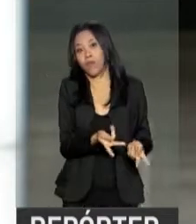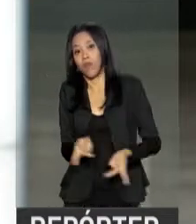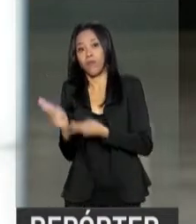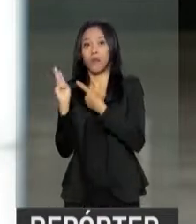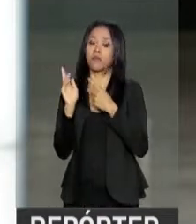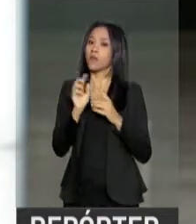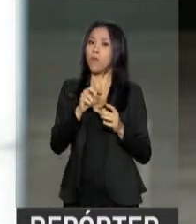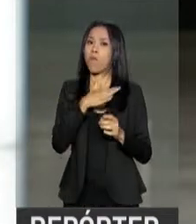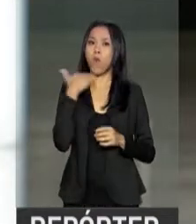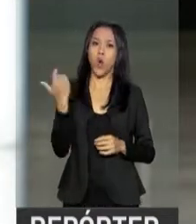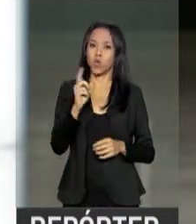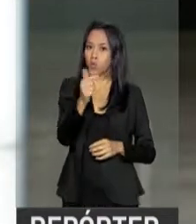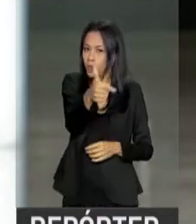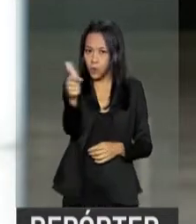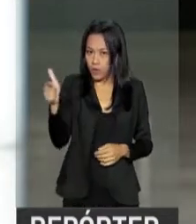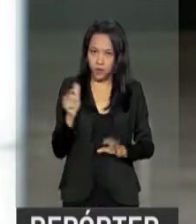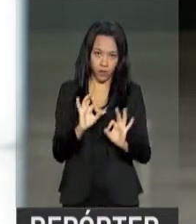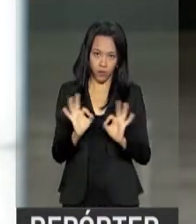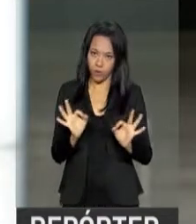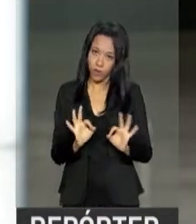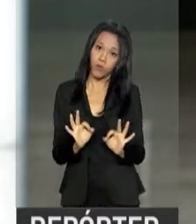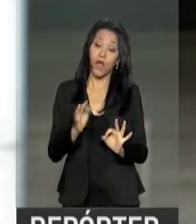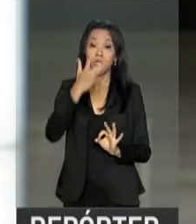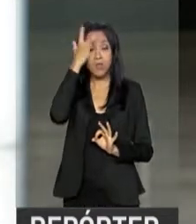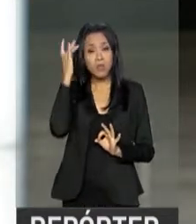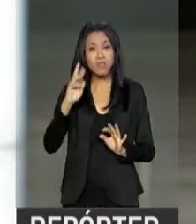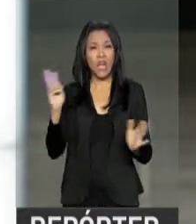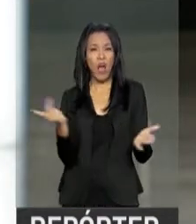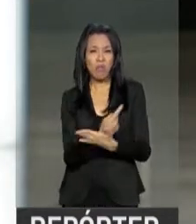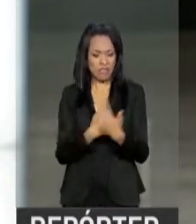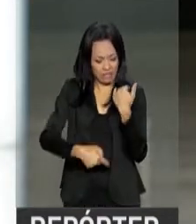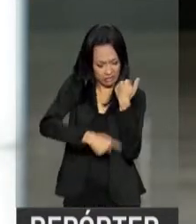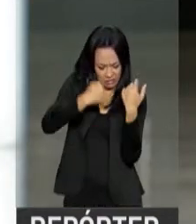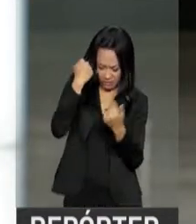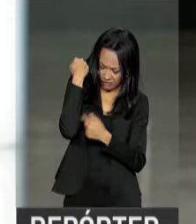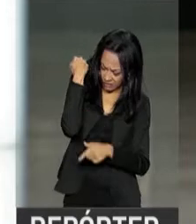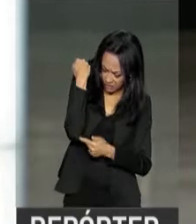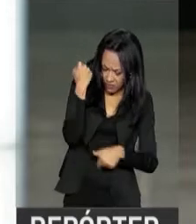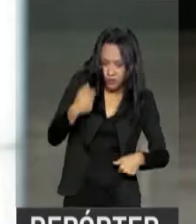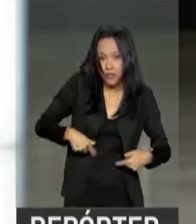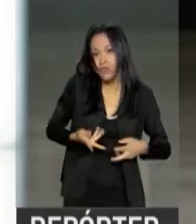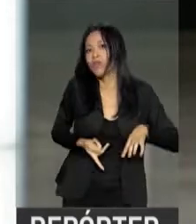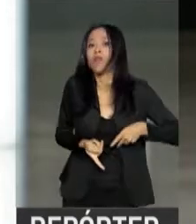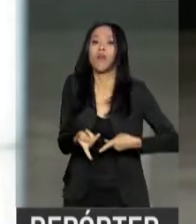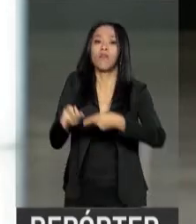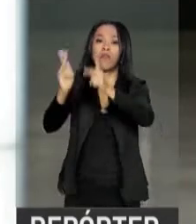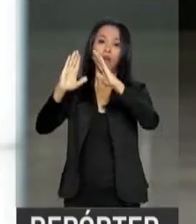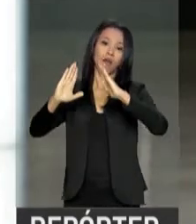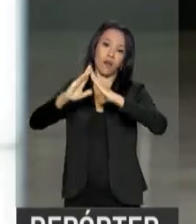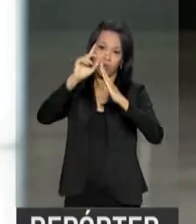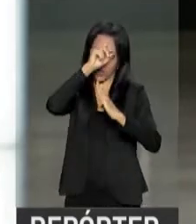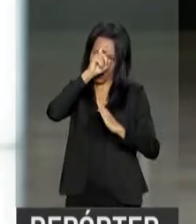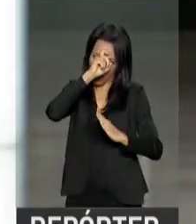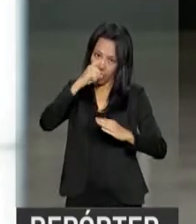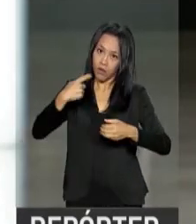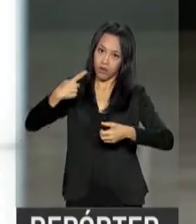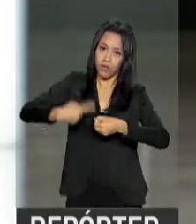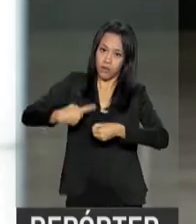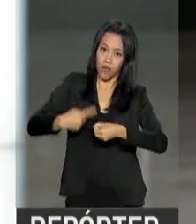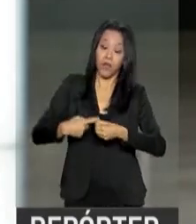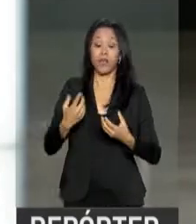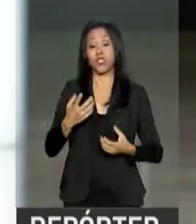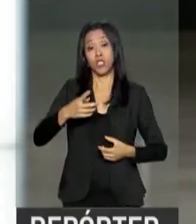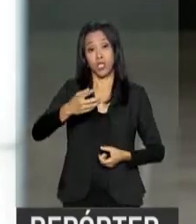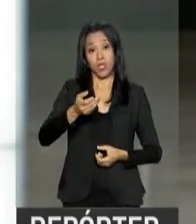mortes os feridos foram encaminhados para uma unidade de pronto atendimento da cidade polícia militar